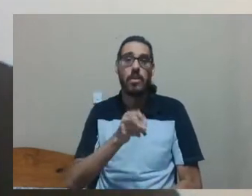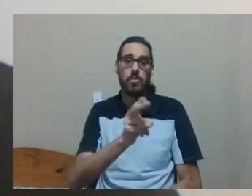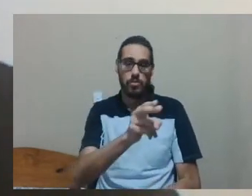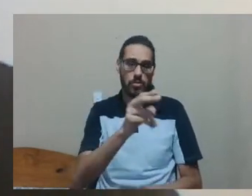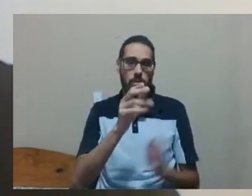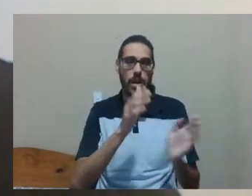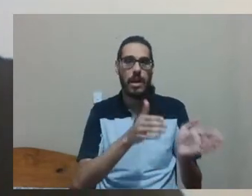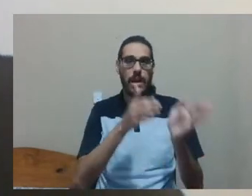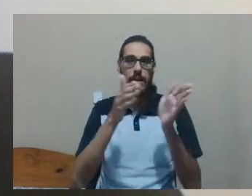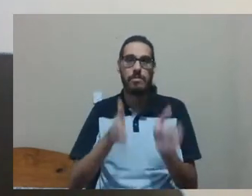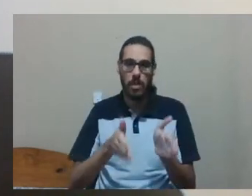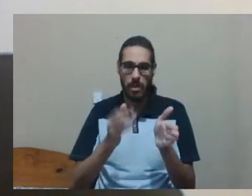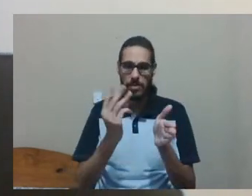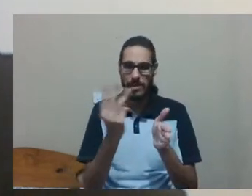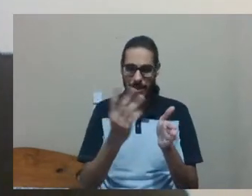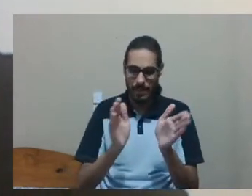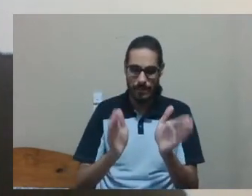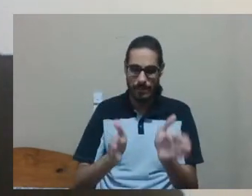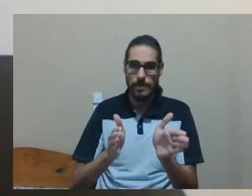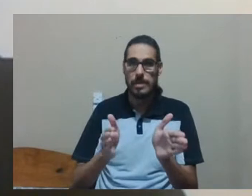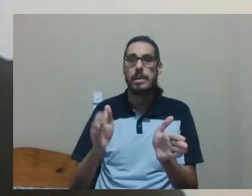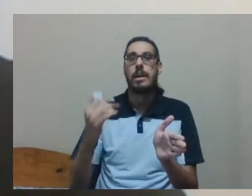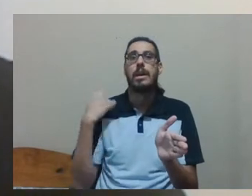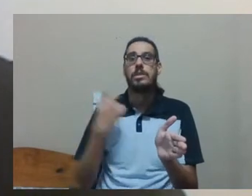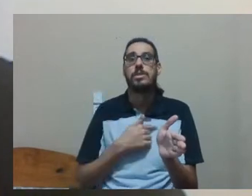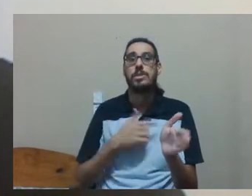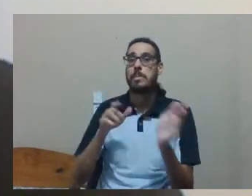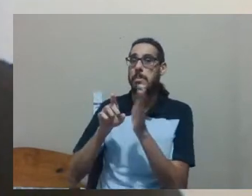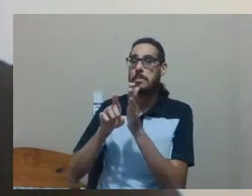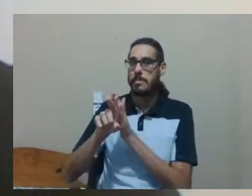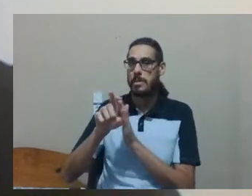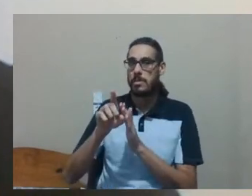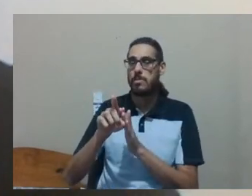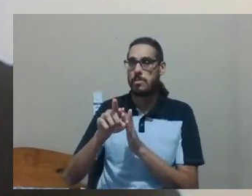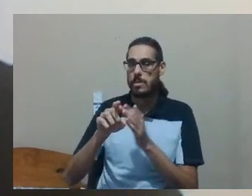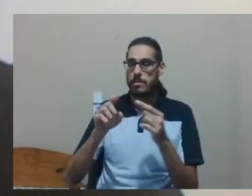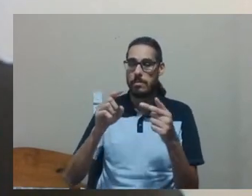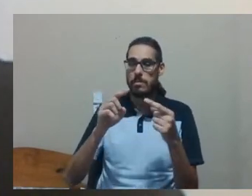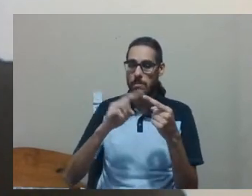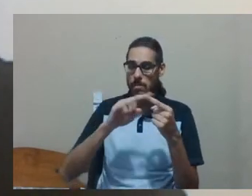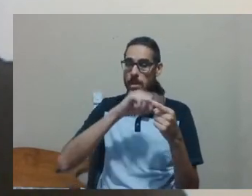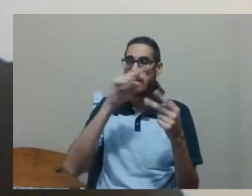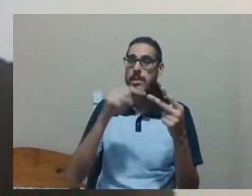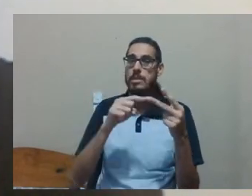segunda pergunta aos candidatos a reitor.